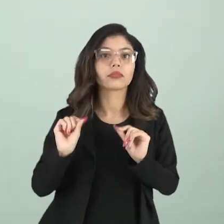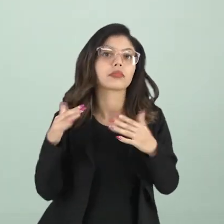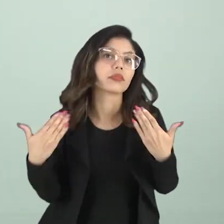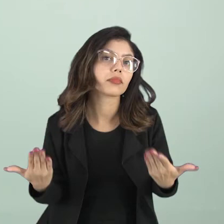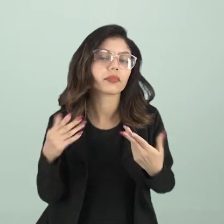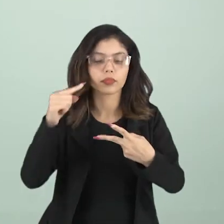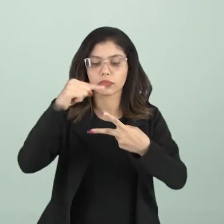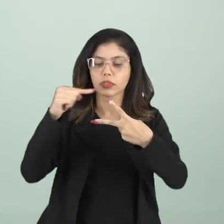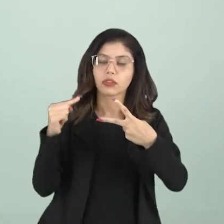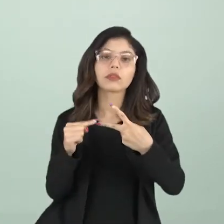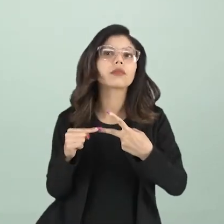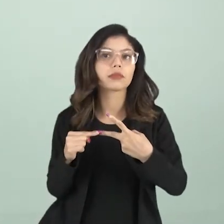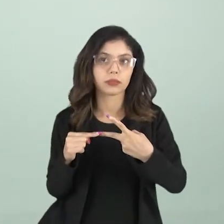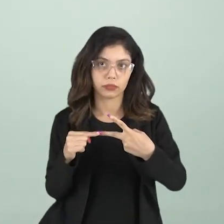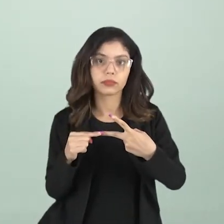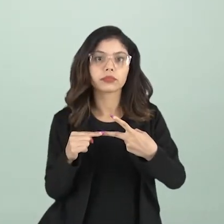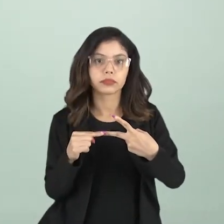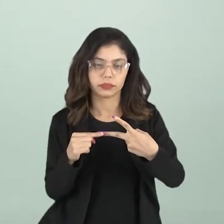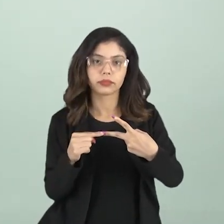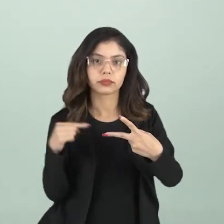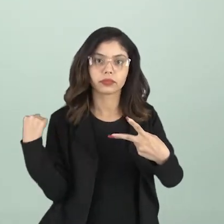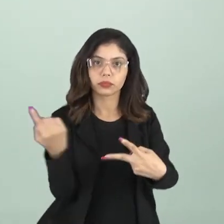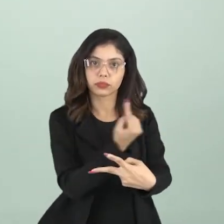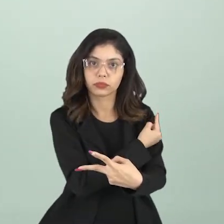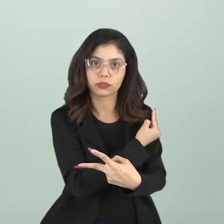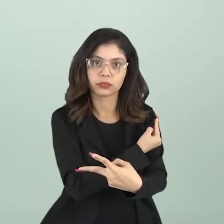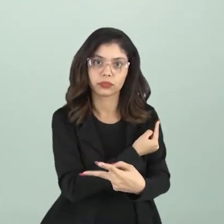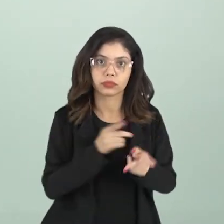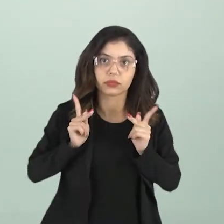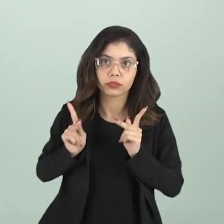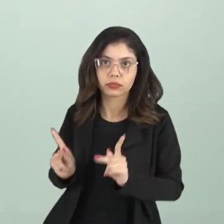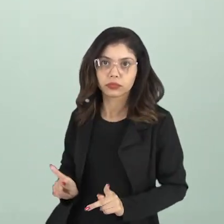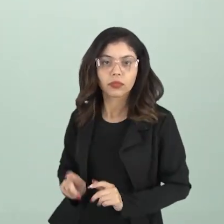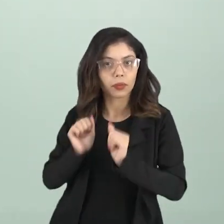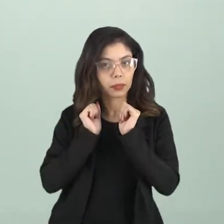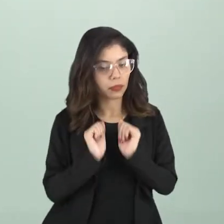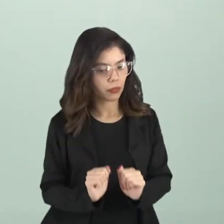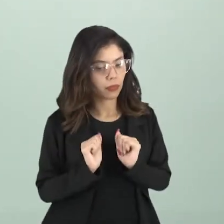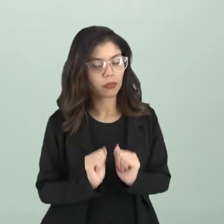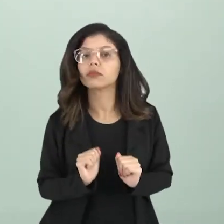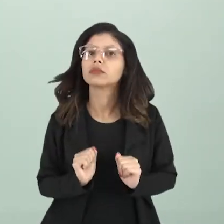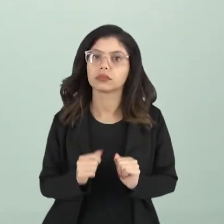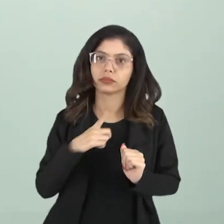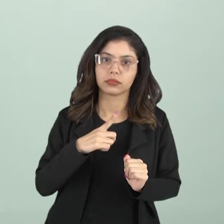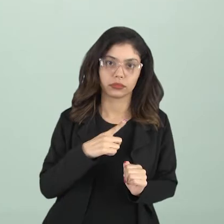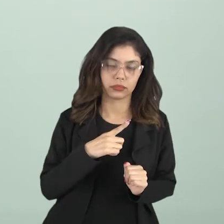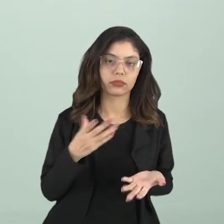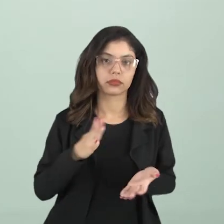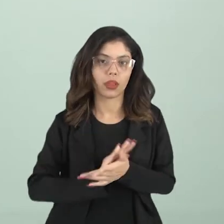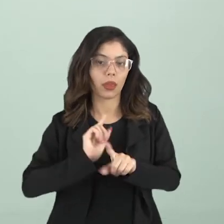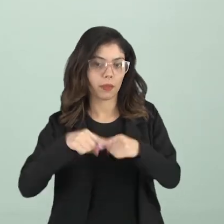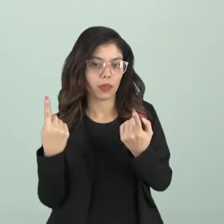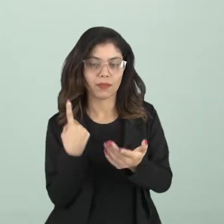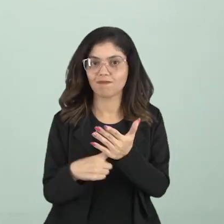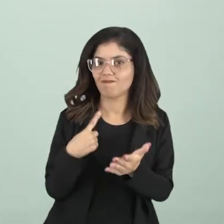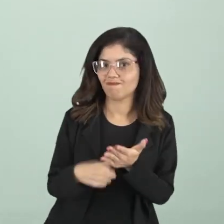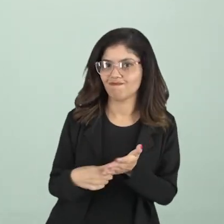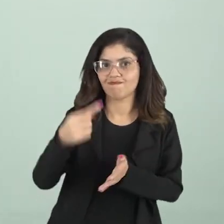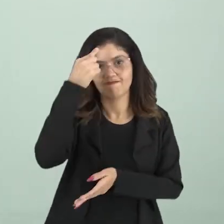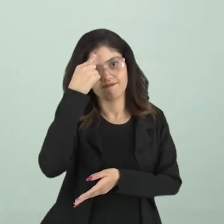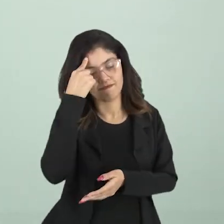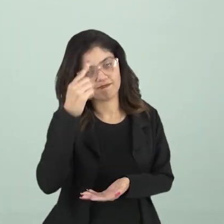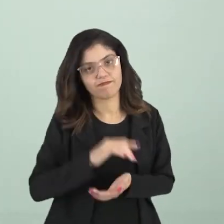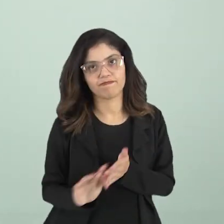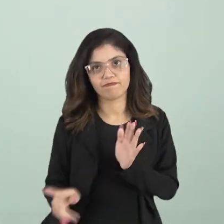seja, duas outras formas em que o nosso comportamento ele pode ocorrer, mas não condicionado a